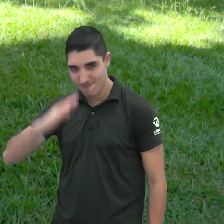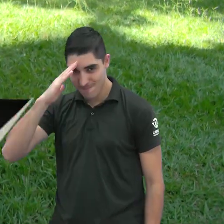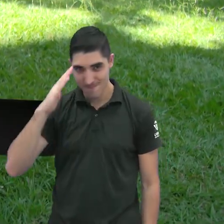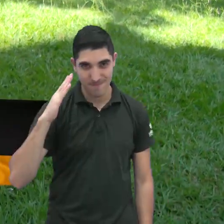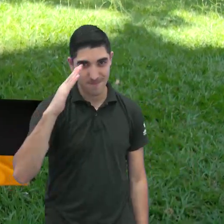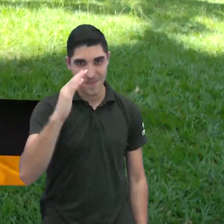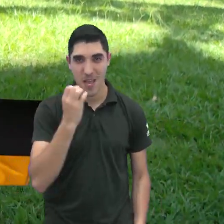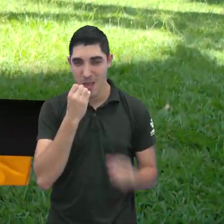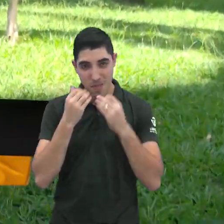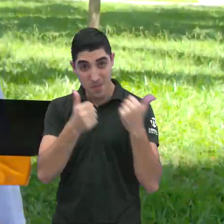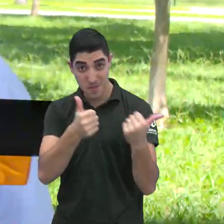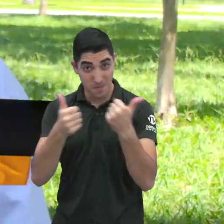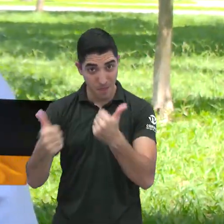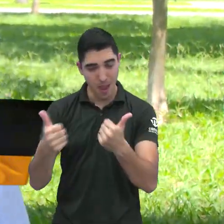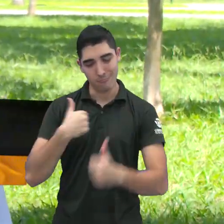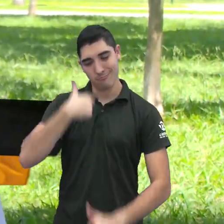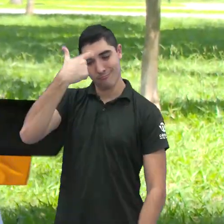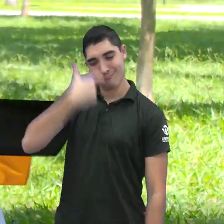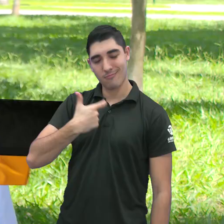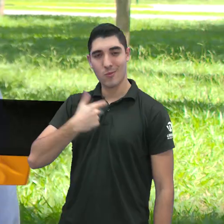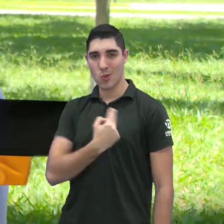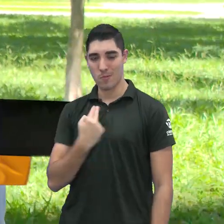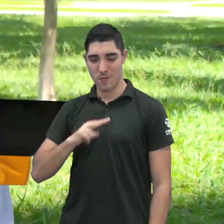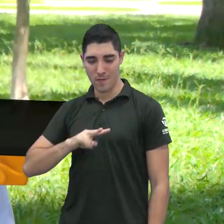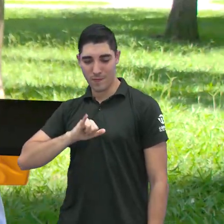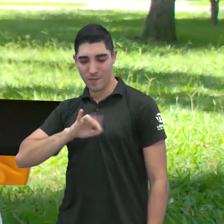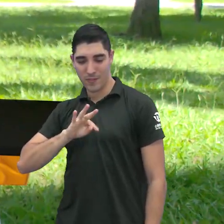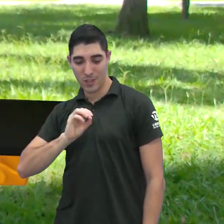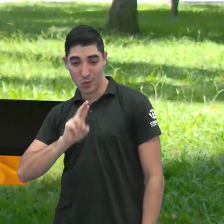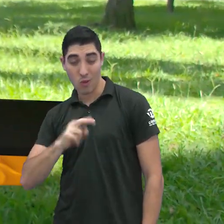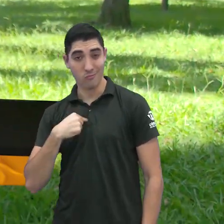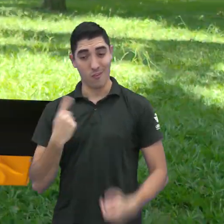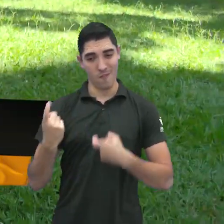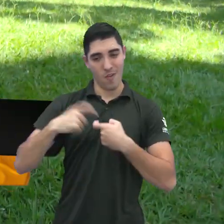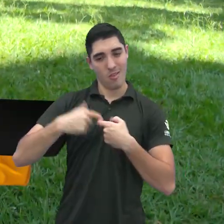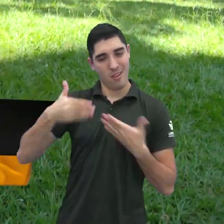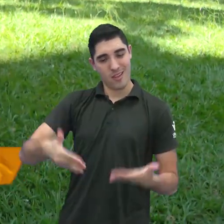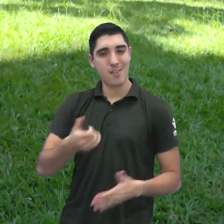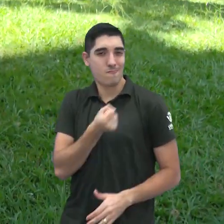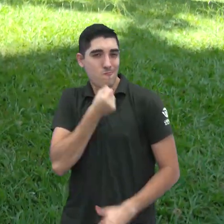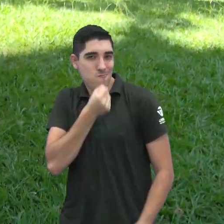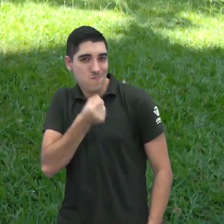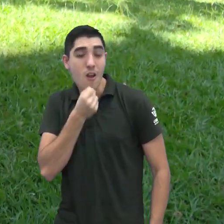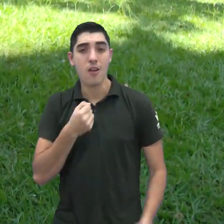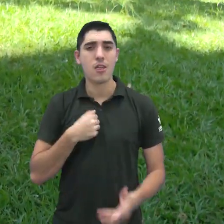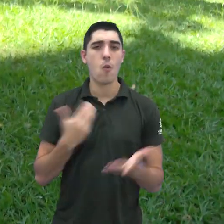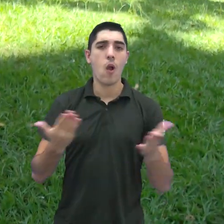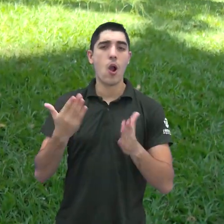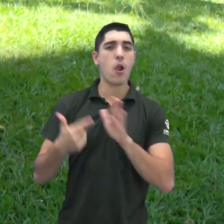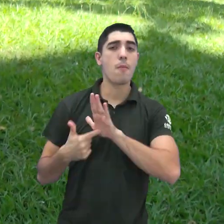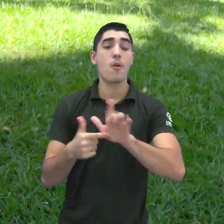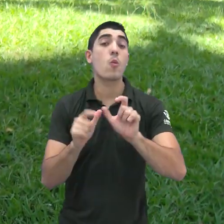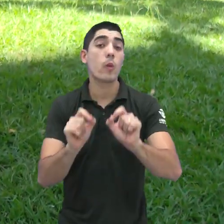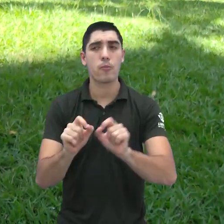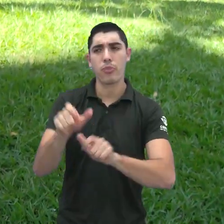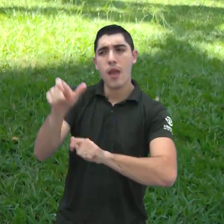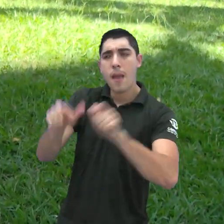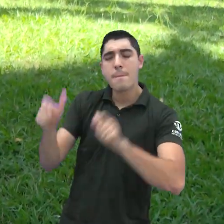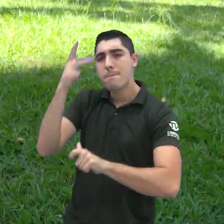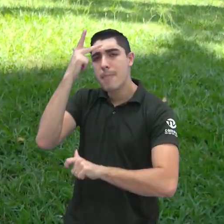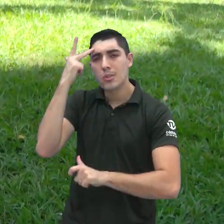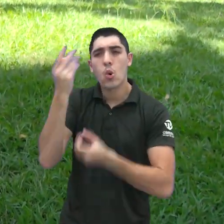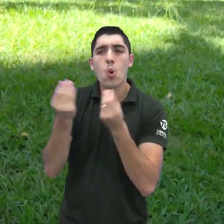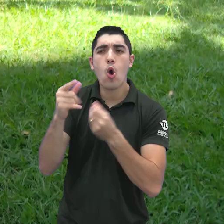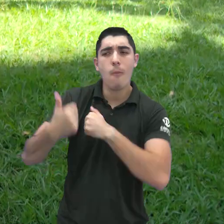Fala galera, tudo bem com vocês? Eu, Vitor Krigor, de volta aqui para o nosso Tá na Rua e dessa vez a gente vai falar sobre o início das pessoas na